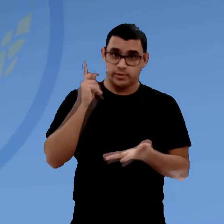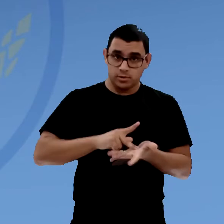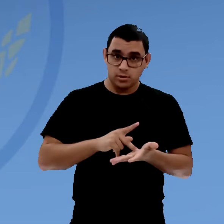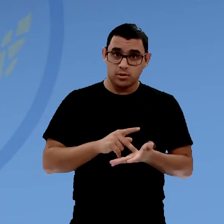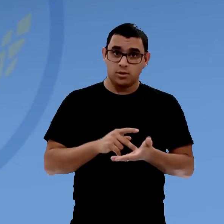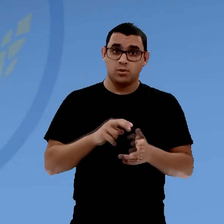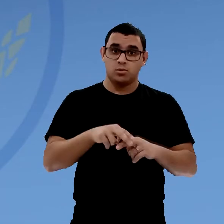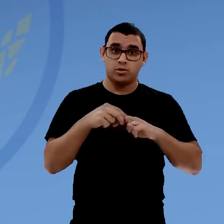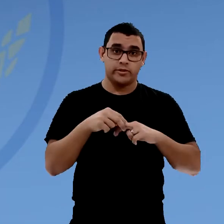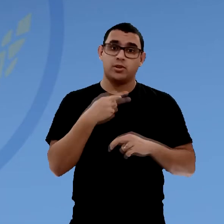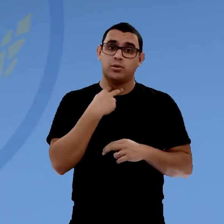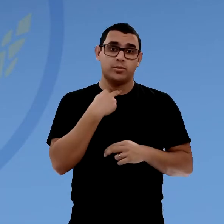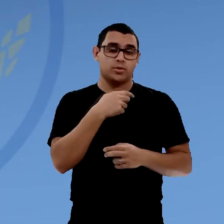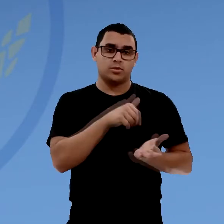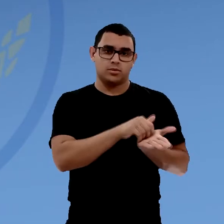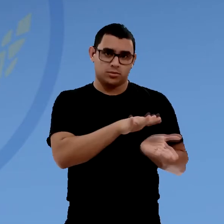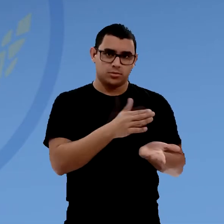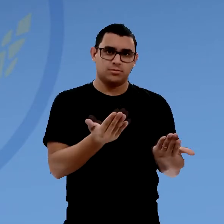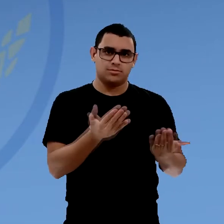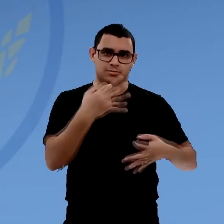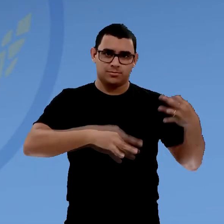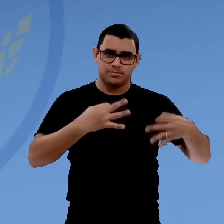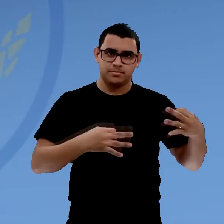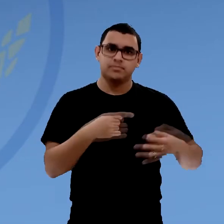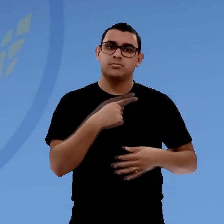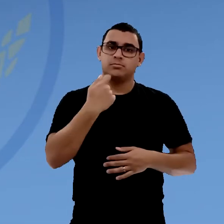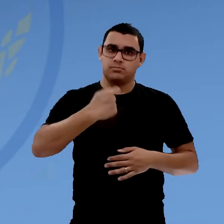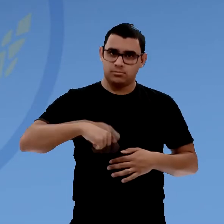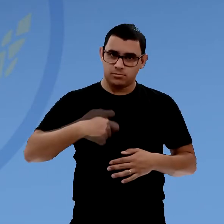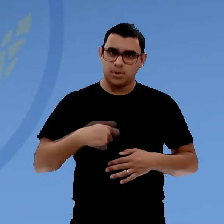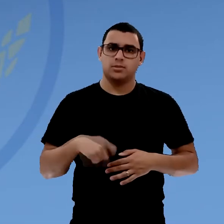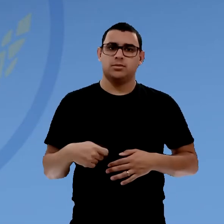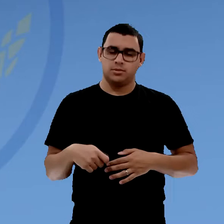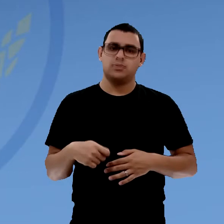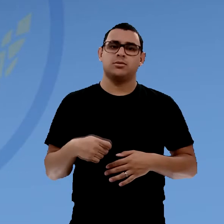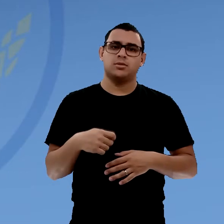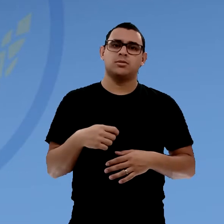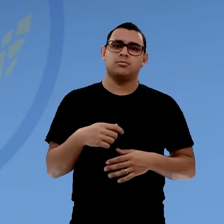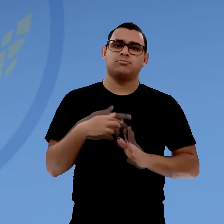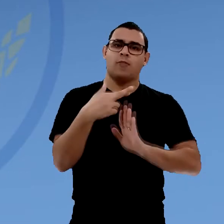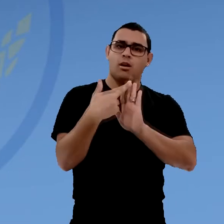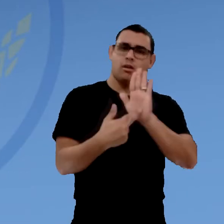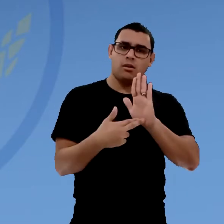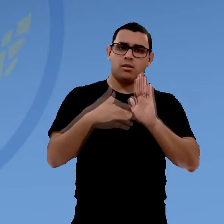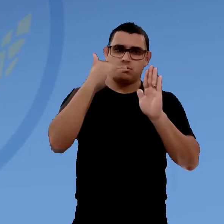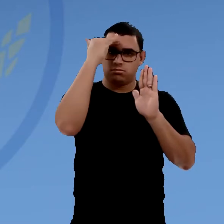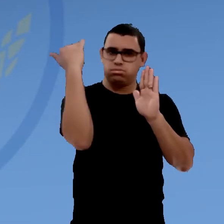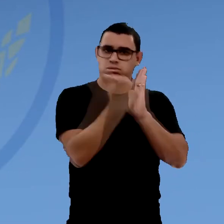e para que ele não seja expulso lá do judiciário. Então, ele tem que seguir aquela